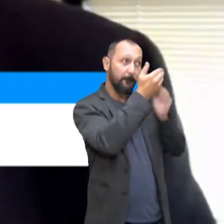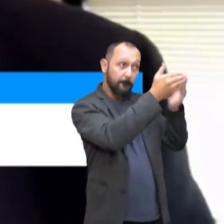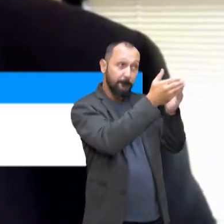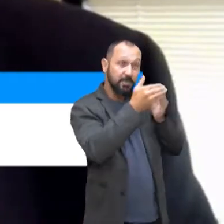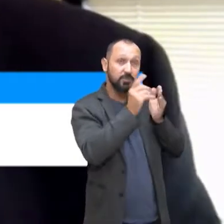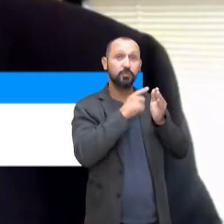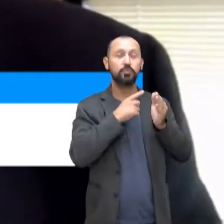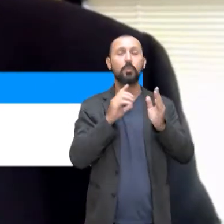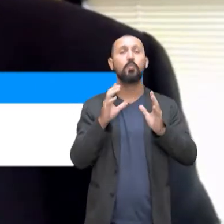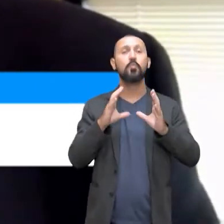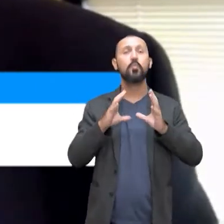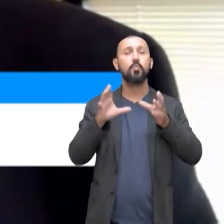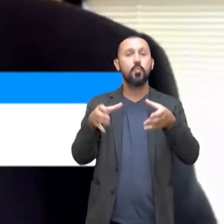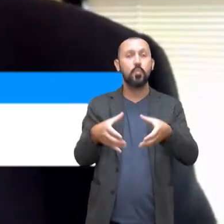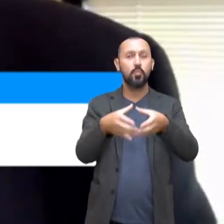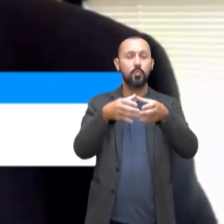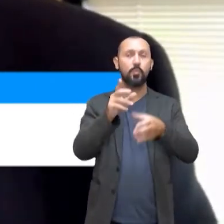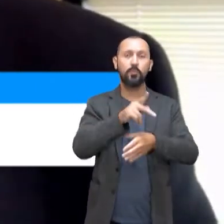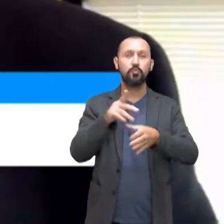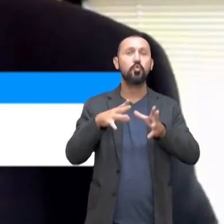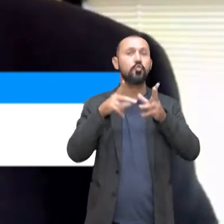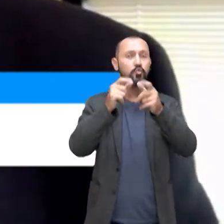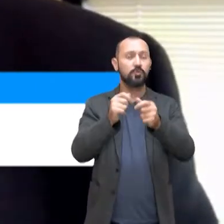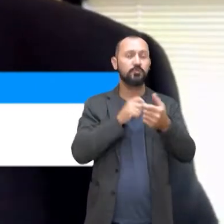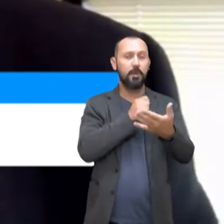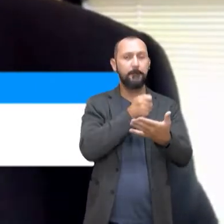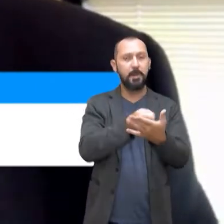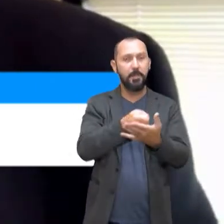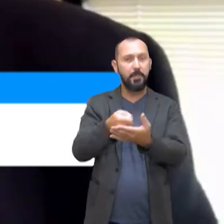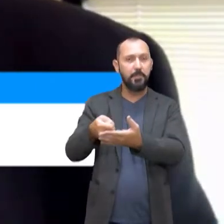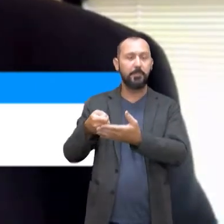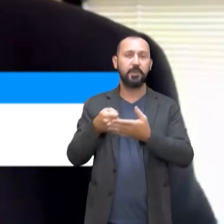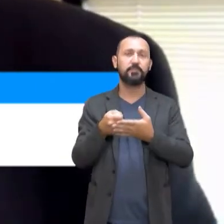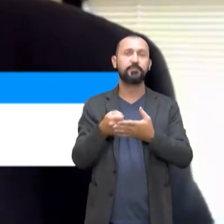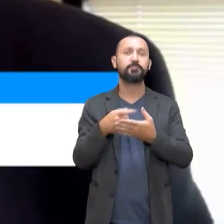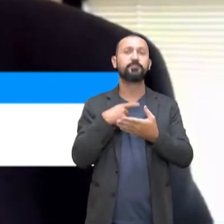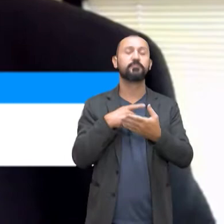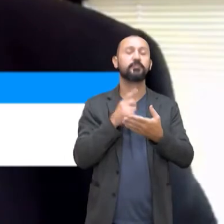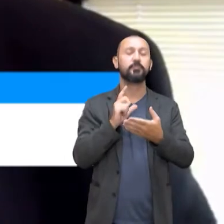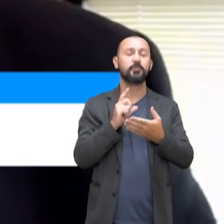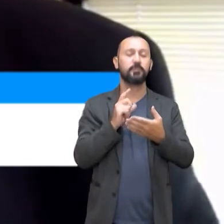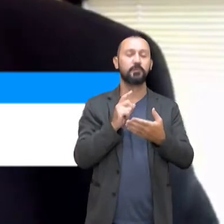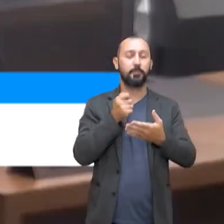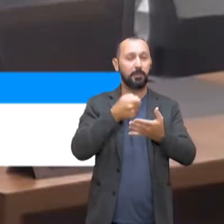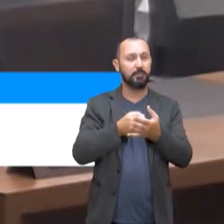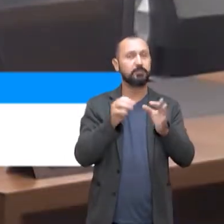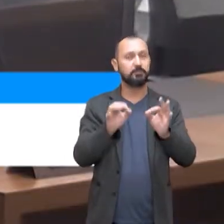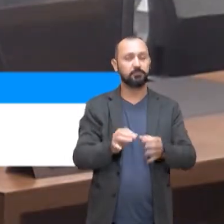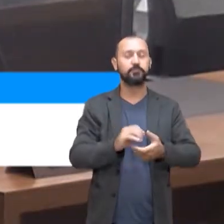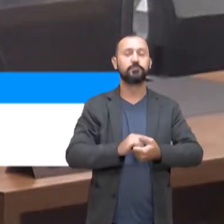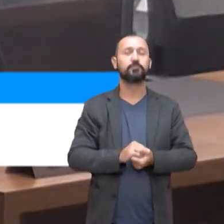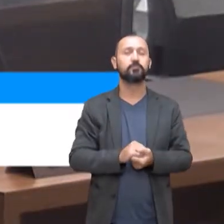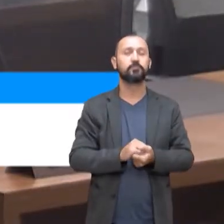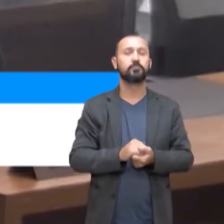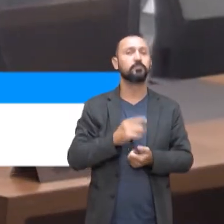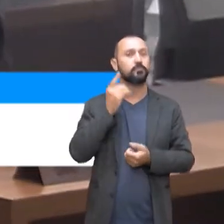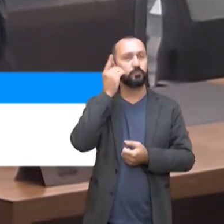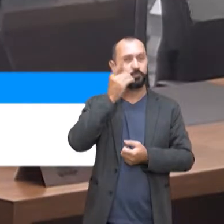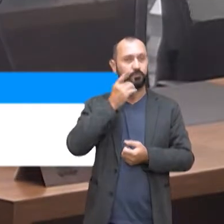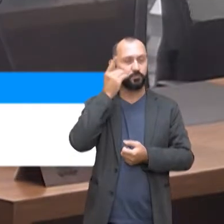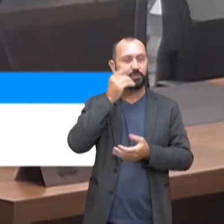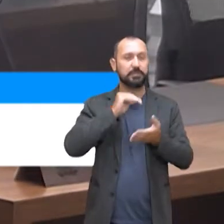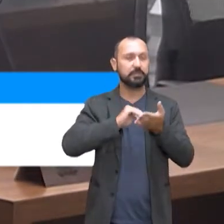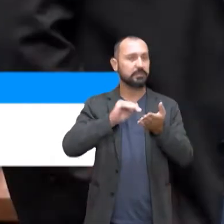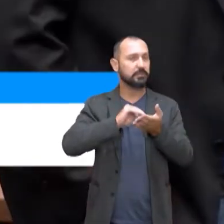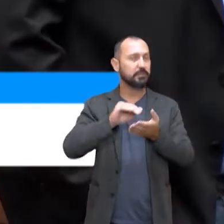os professores já regularizados estarão recebendo em folha suplementar. O deputado e